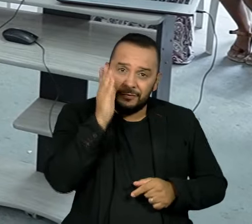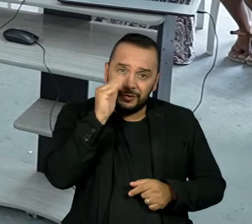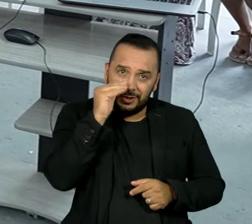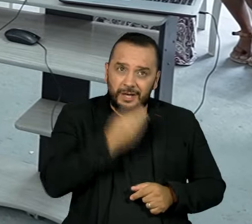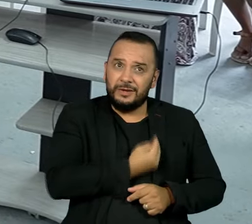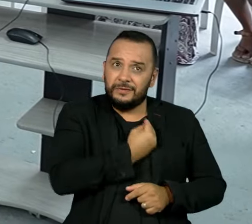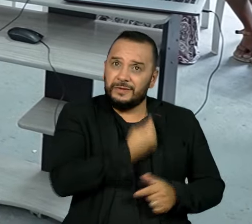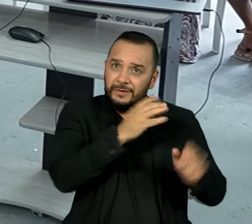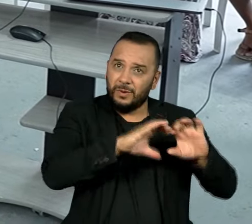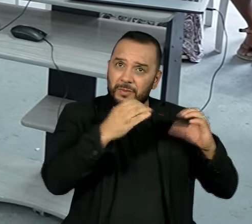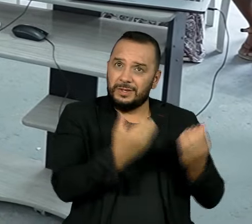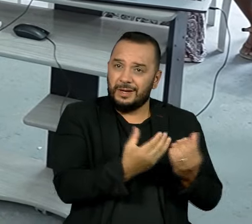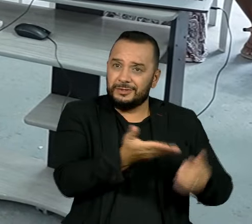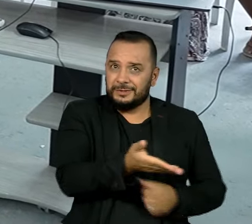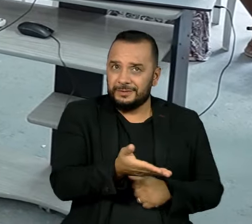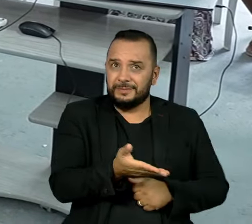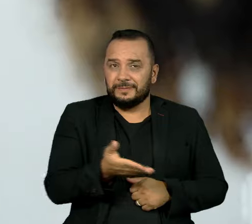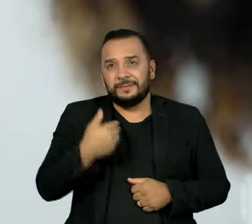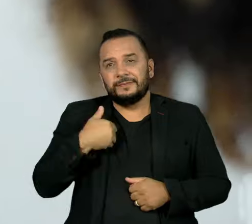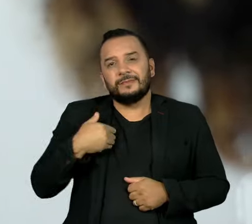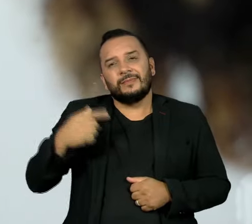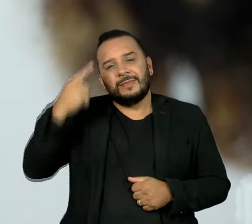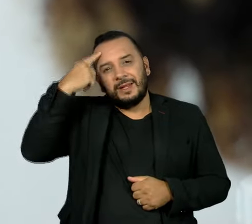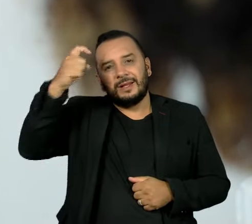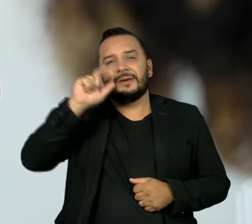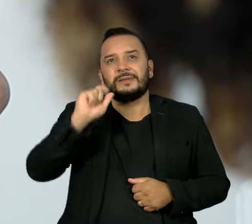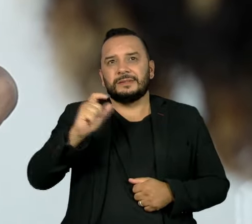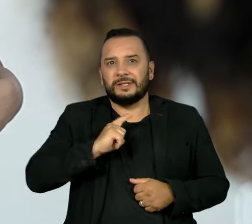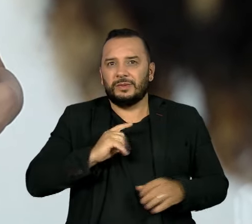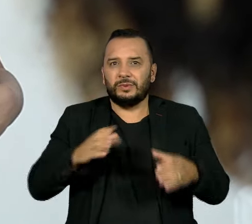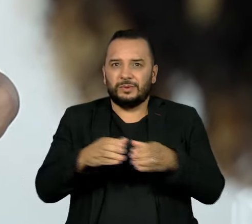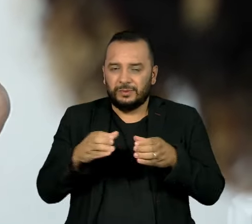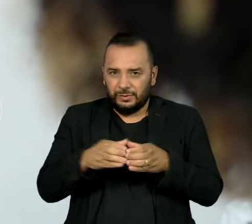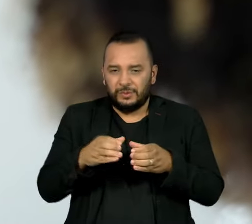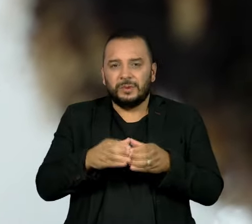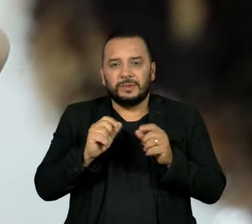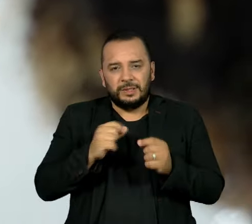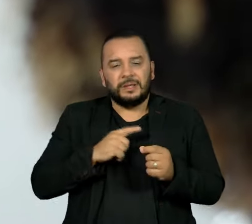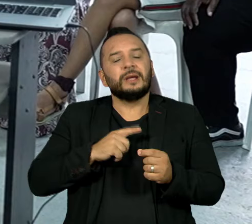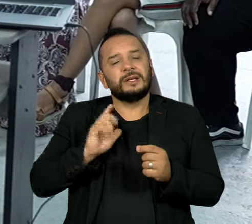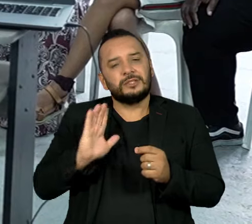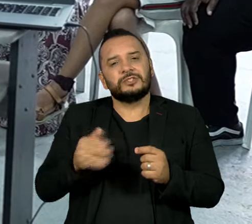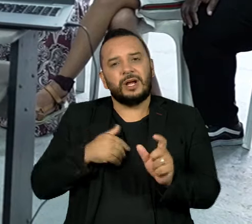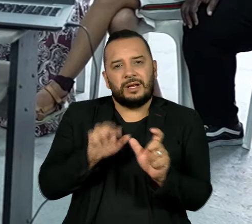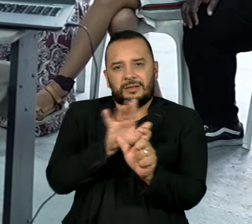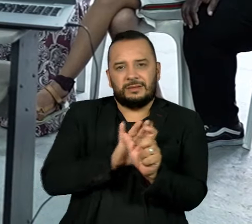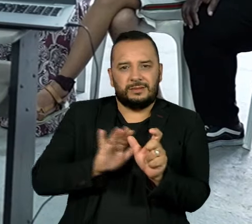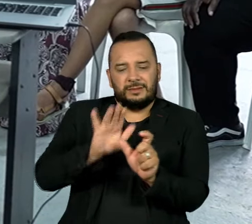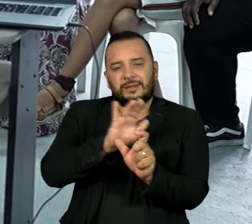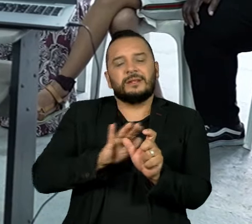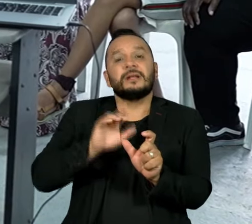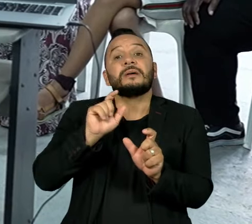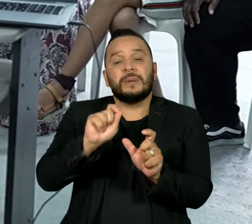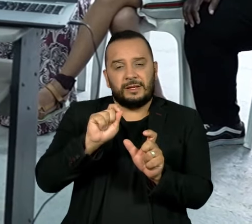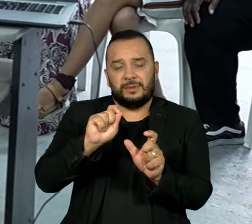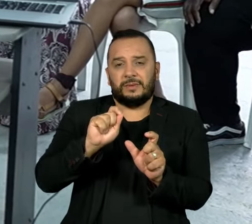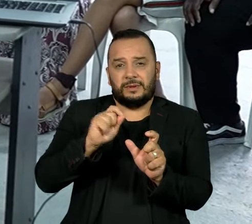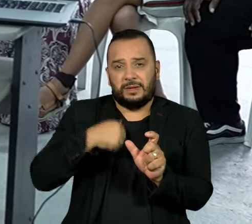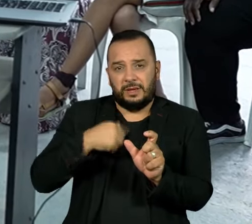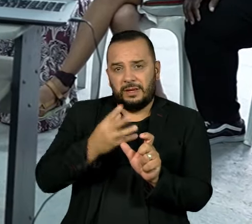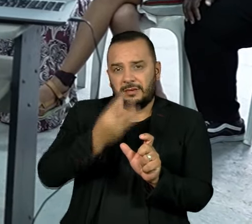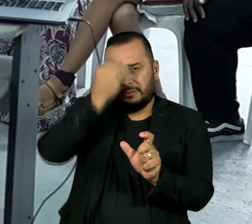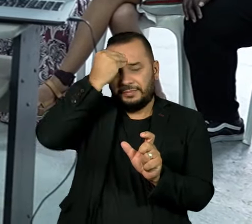na comunidade. Então, a ideia da gente ter essa frente de trabalhar o curso de letramento racial nas periferias, com as pessoas operárias,